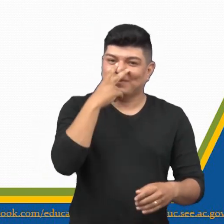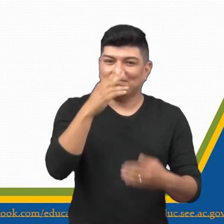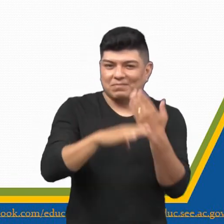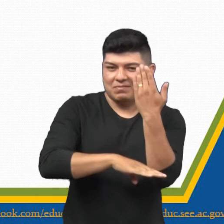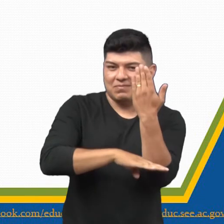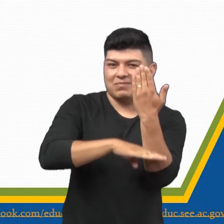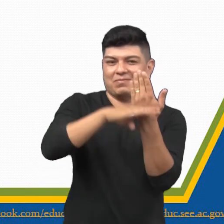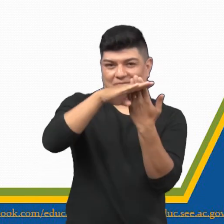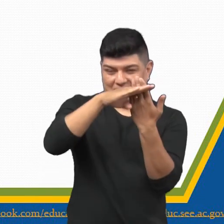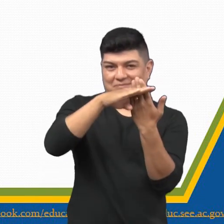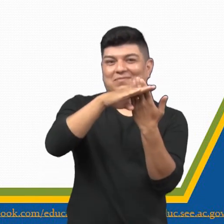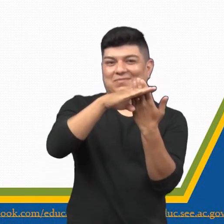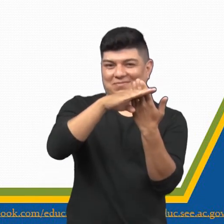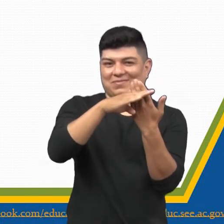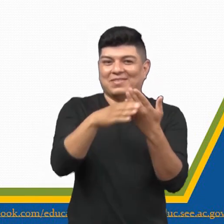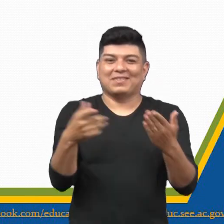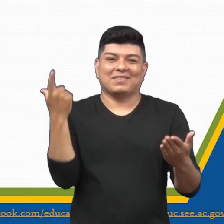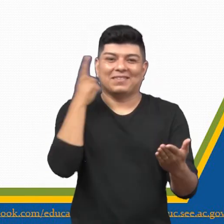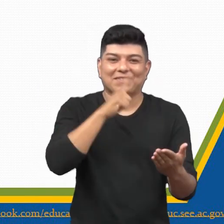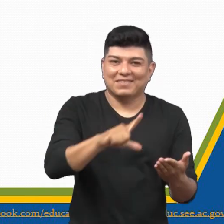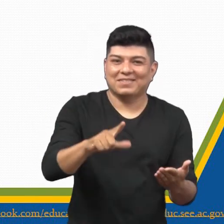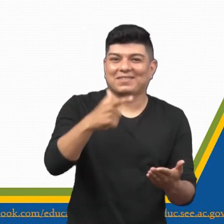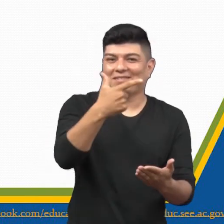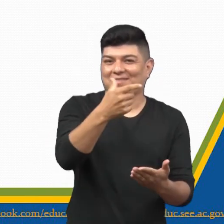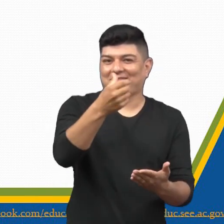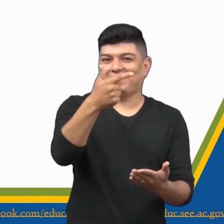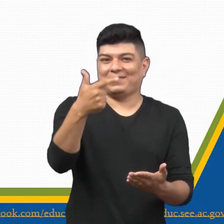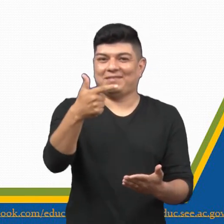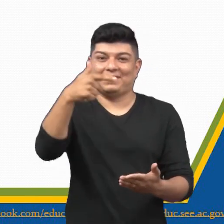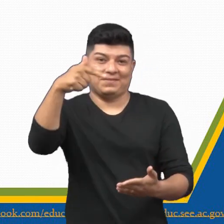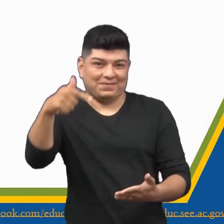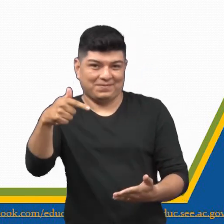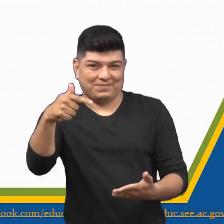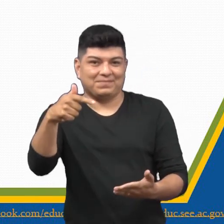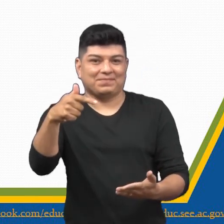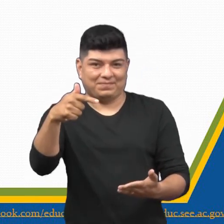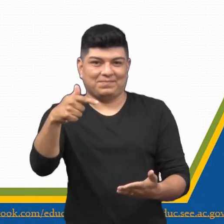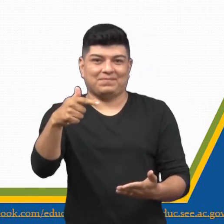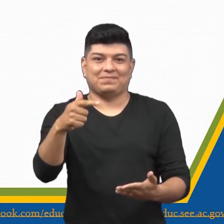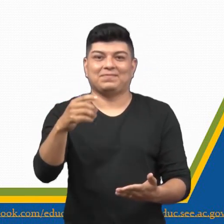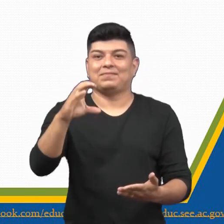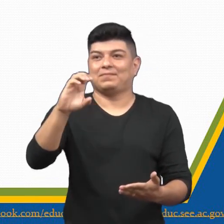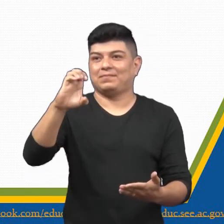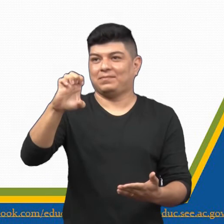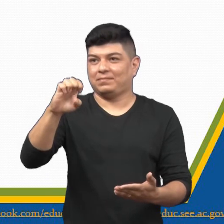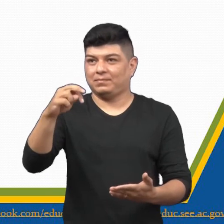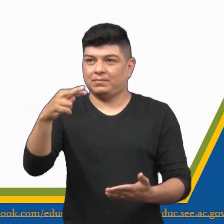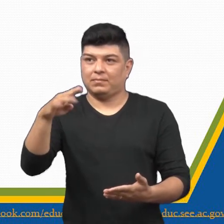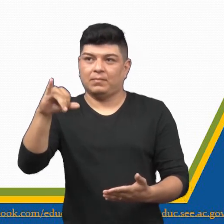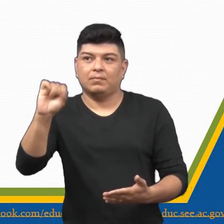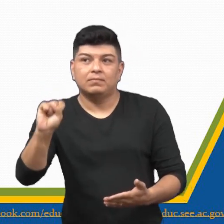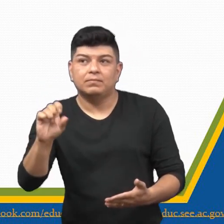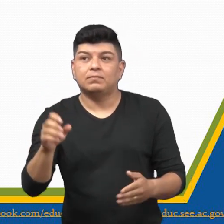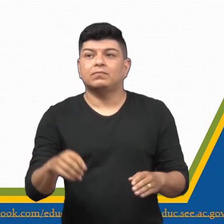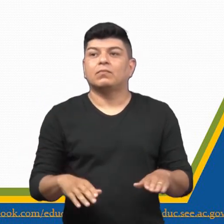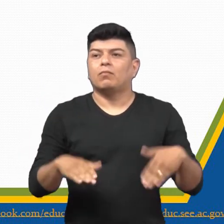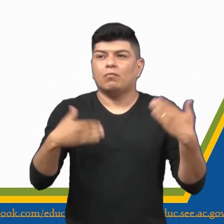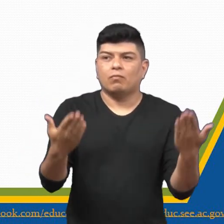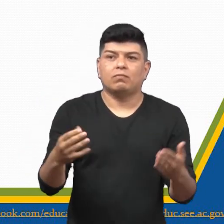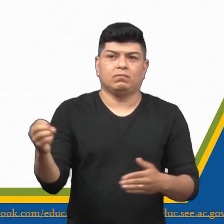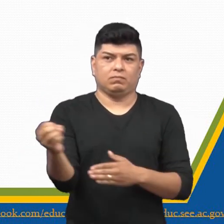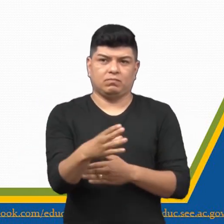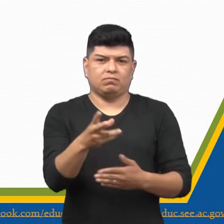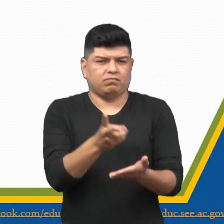sua temperatura até atingir 227 graus Celsius, qual será a sua nova pressão?